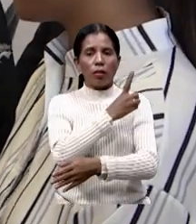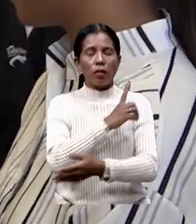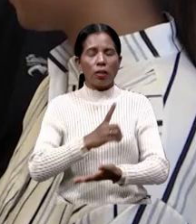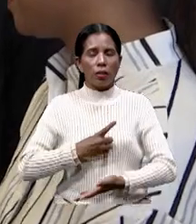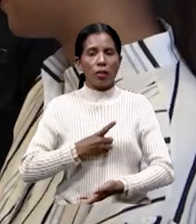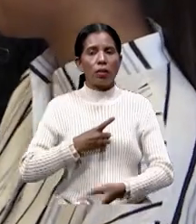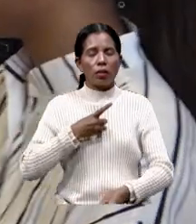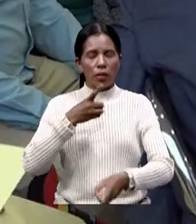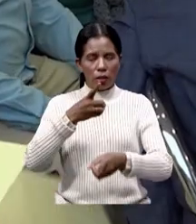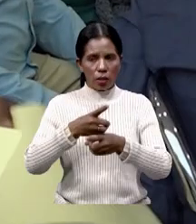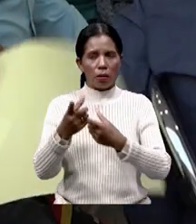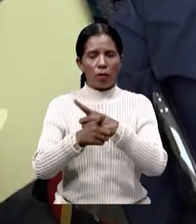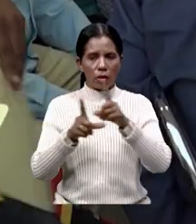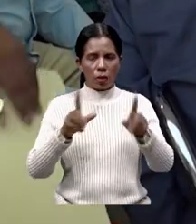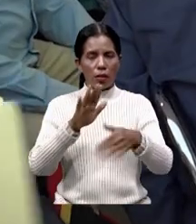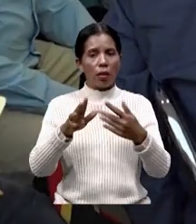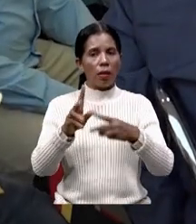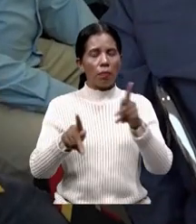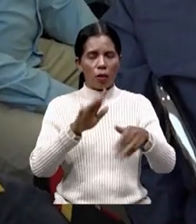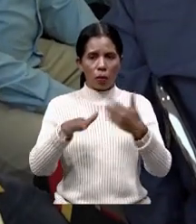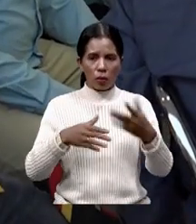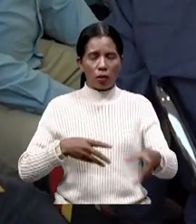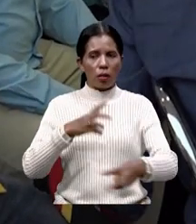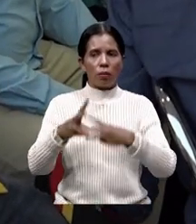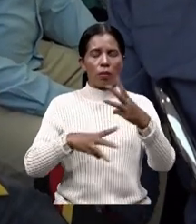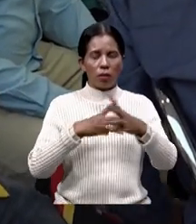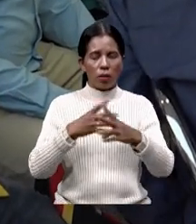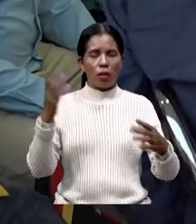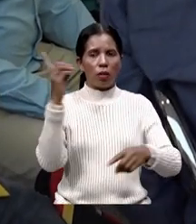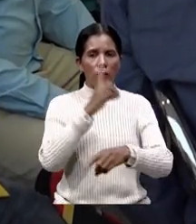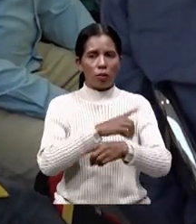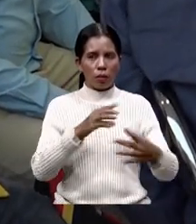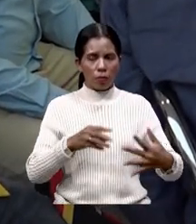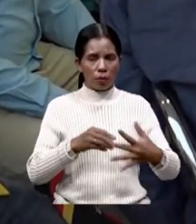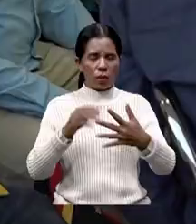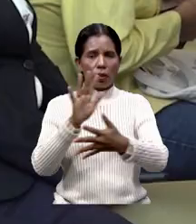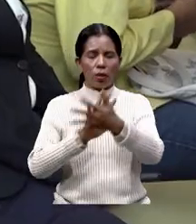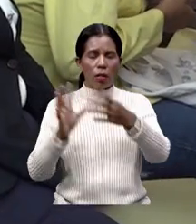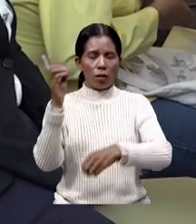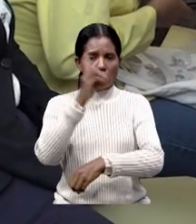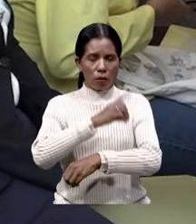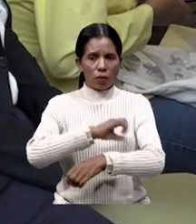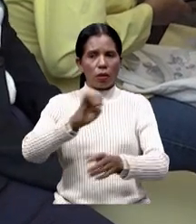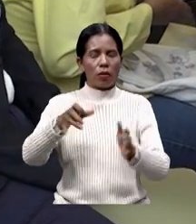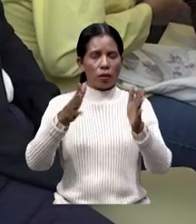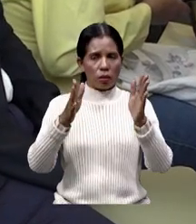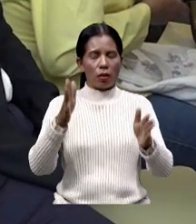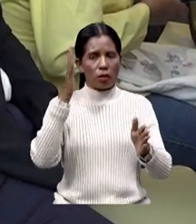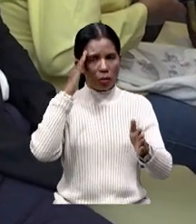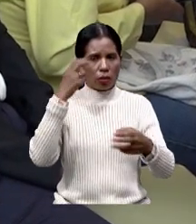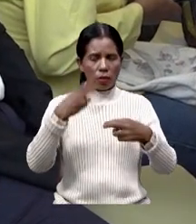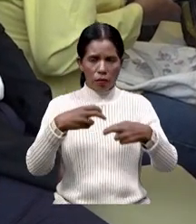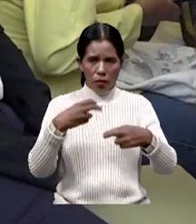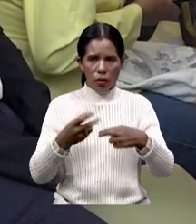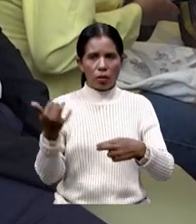liberdade de expressão. É uma rota que o mundo toma, dedica lorong especial né, a tu comemora lorong jornalismo nian, onde ele reflete o desafio sira